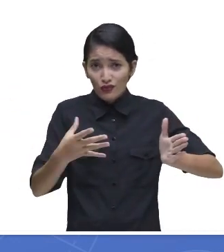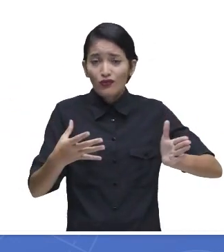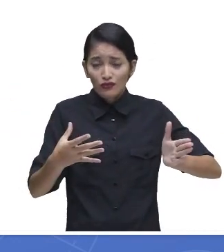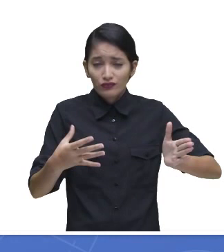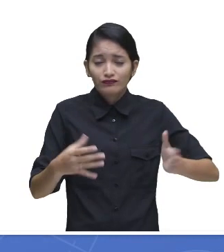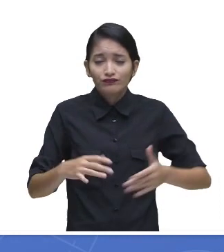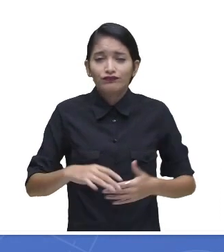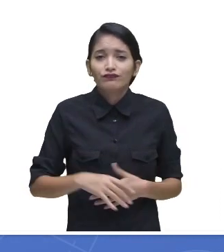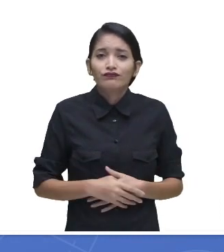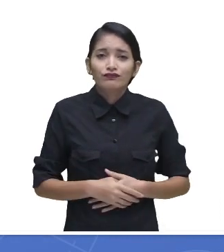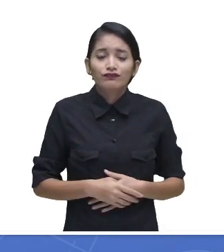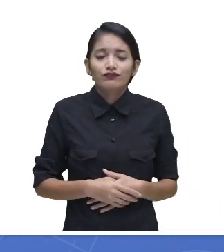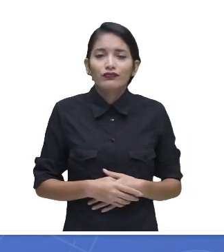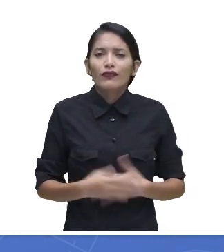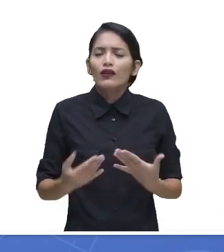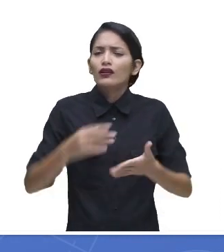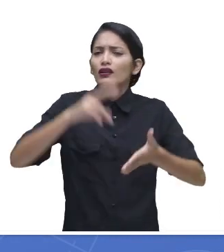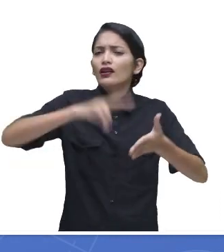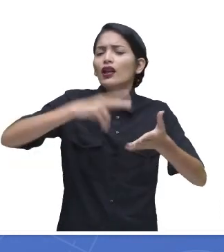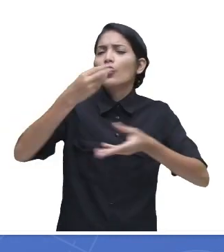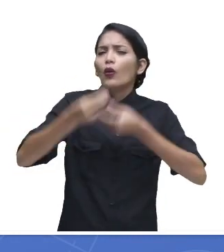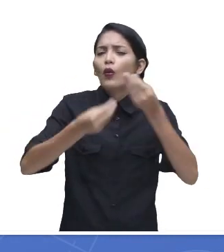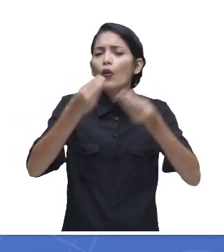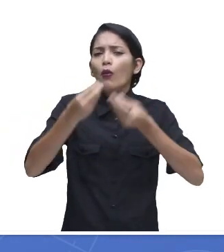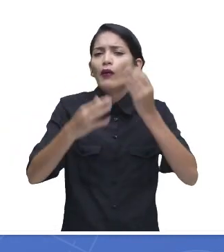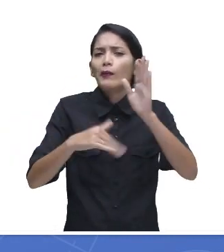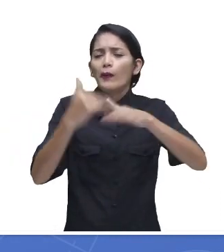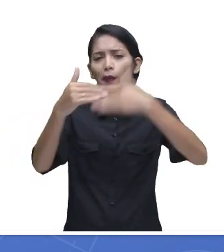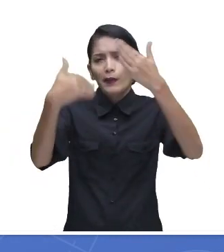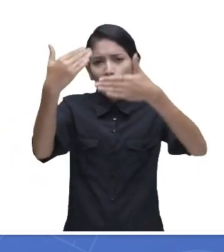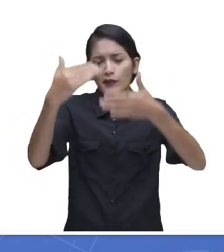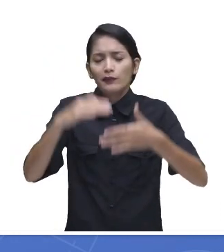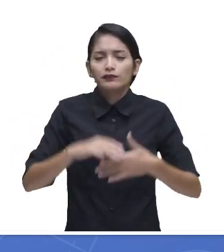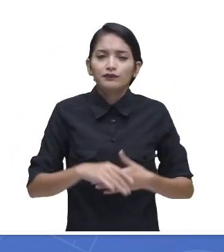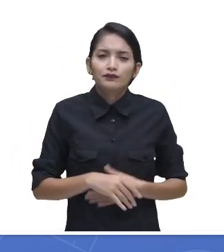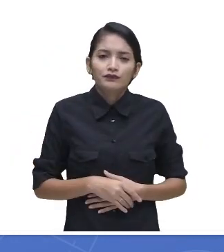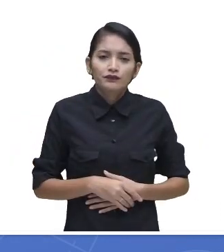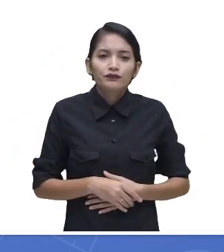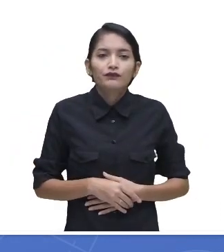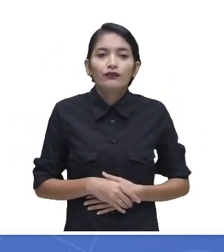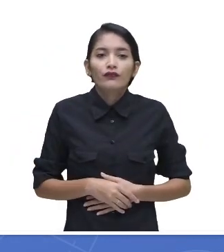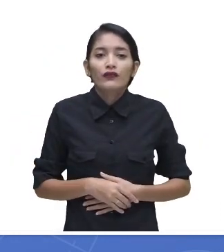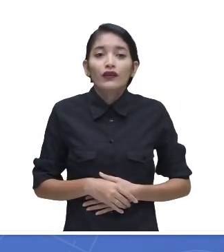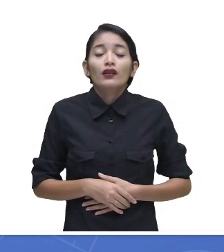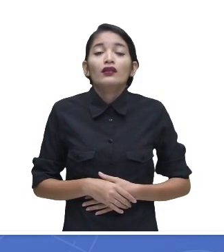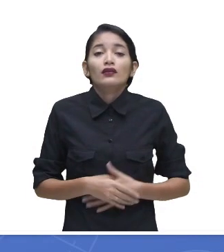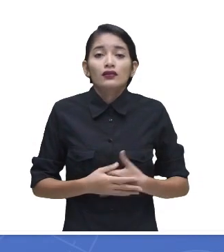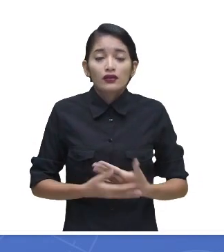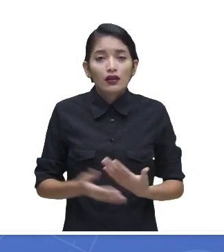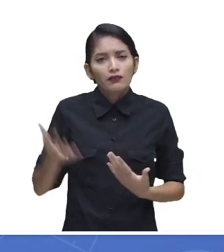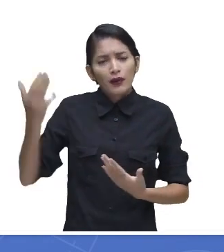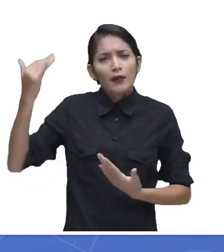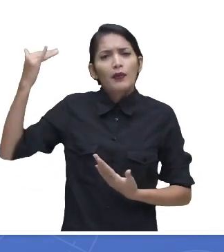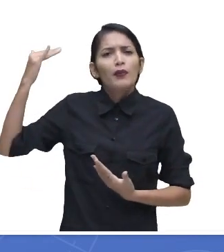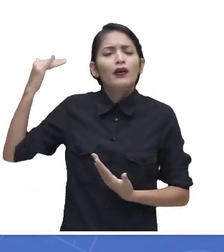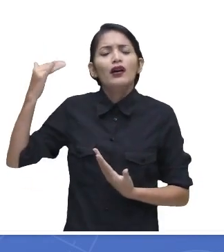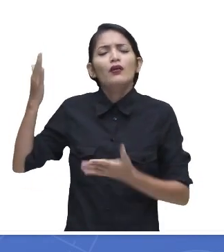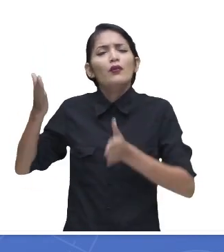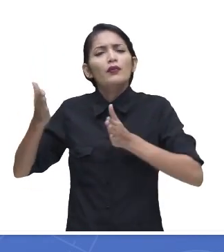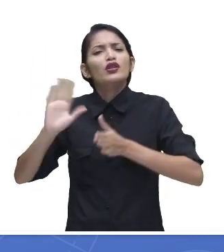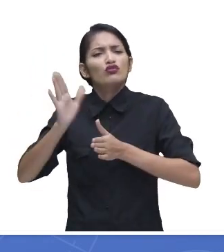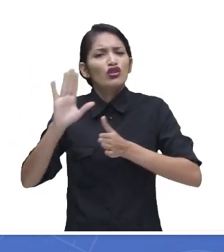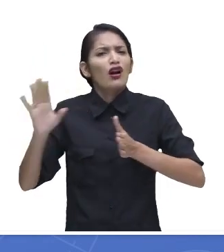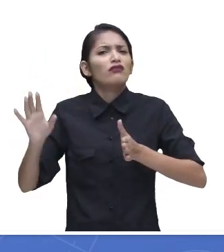Então vamos ver aqui como é que vai se construindo isso, nessa ideia de modernidade. Já que o medieval, né, foi um período que passou,